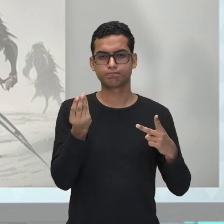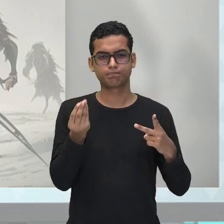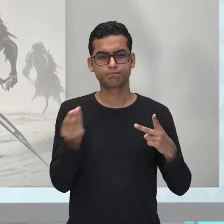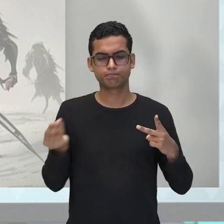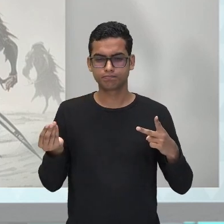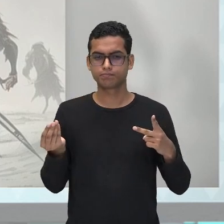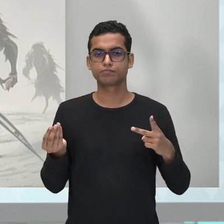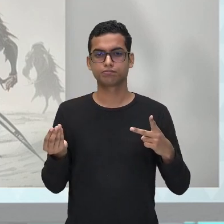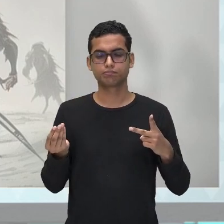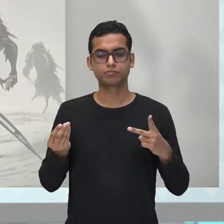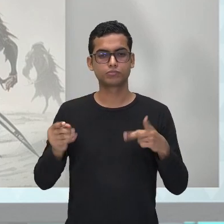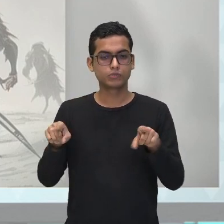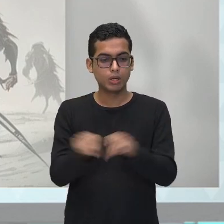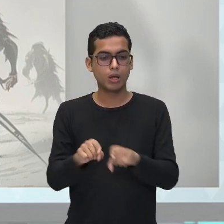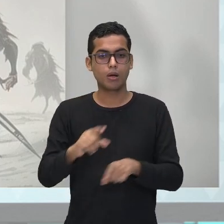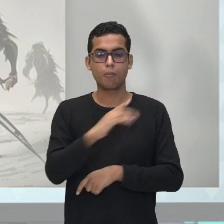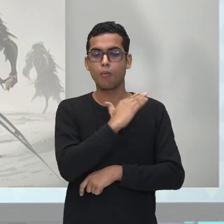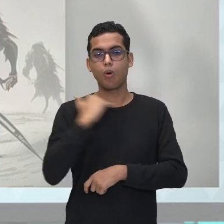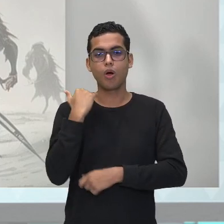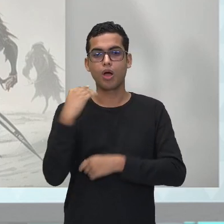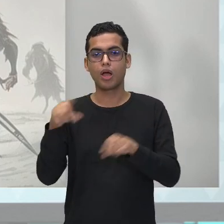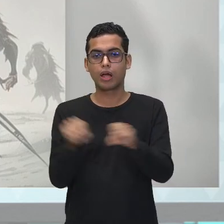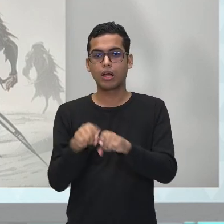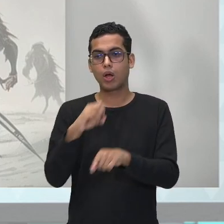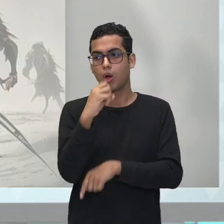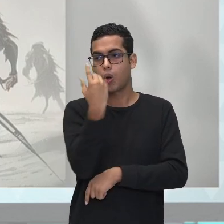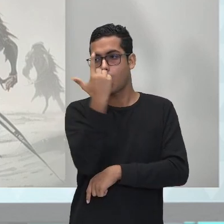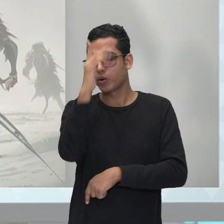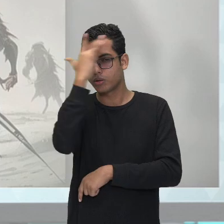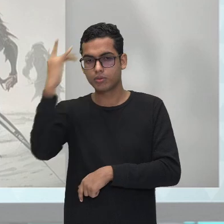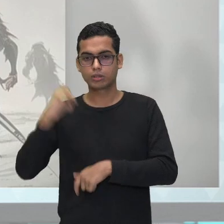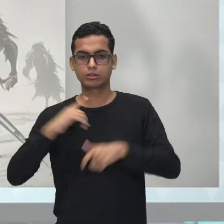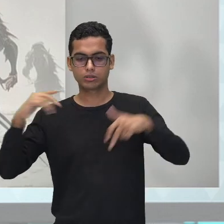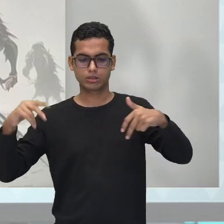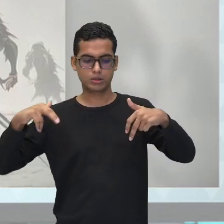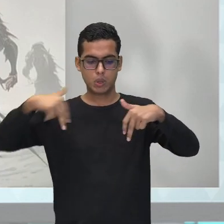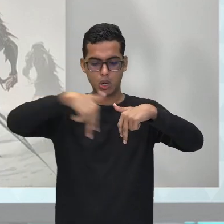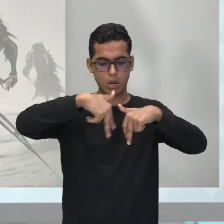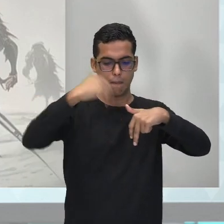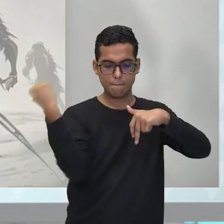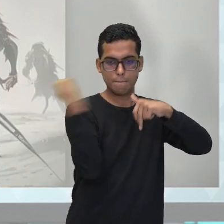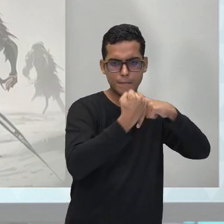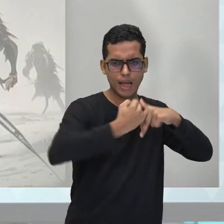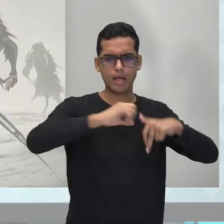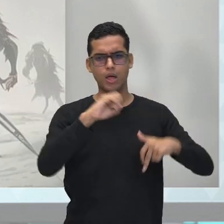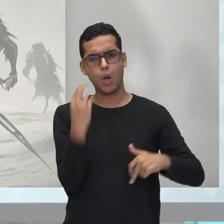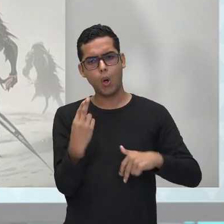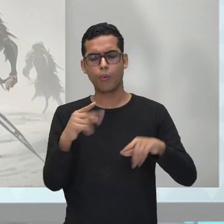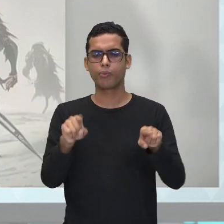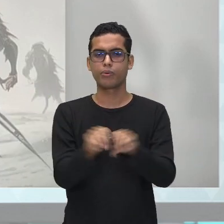sofreria algum ataque por conta de outras pessoas ou até de animais também. Então, ele tinha essa